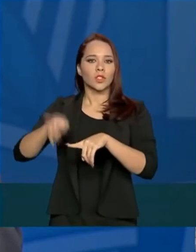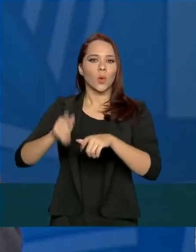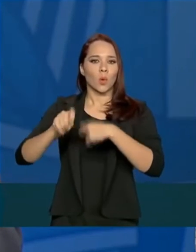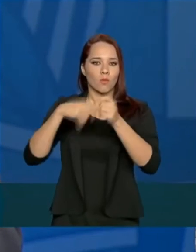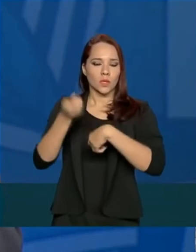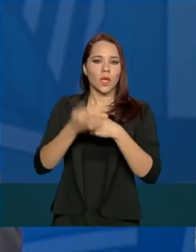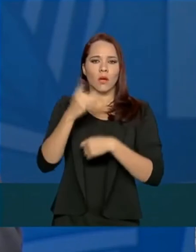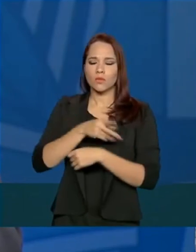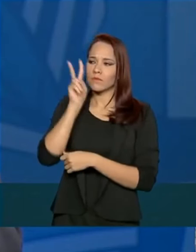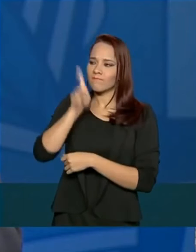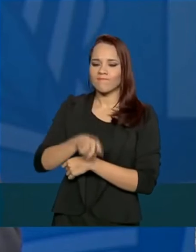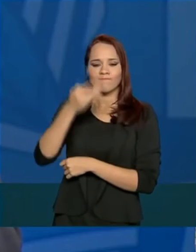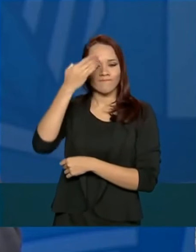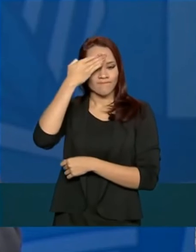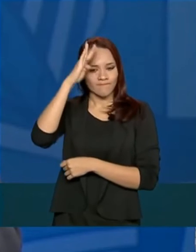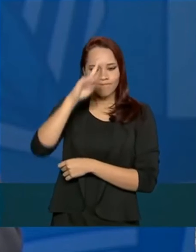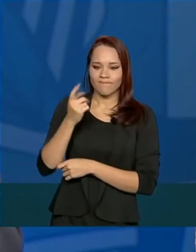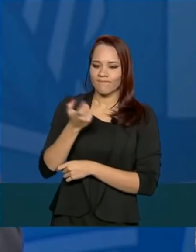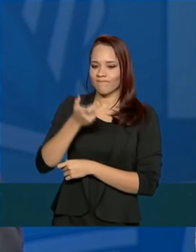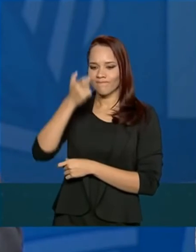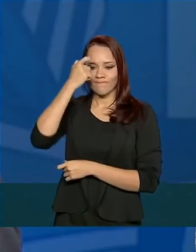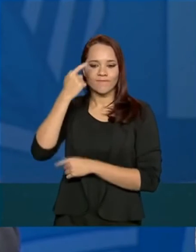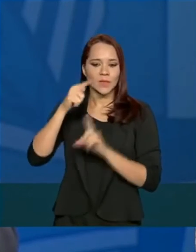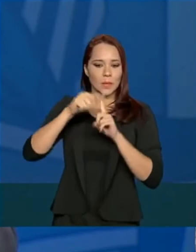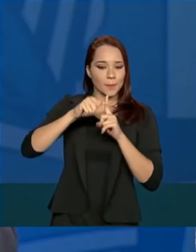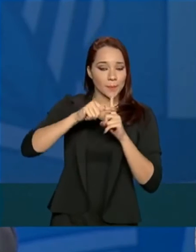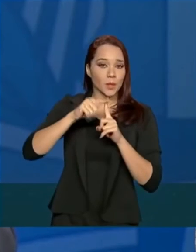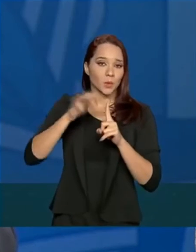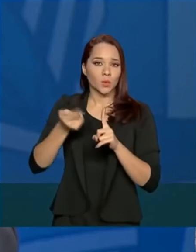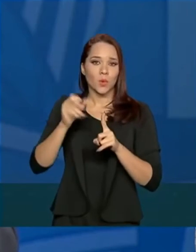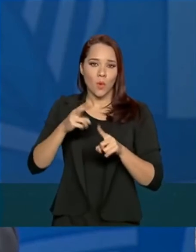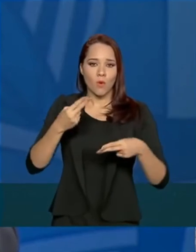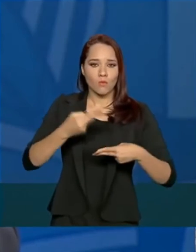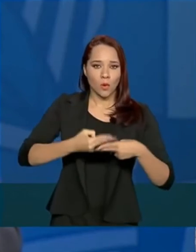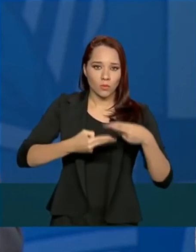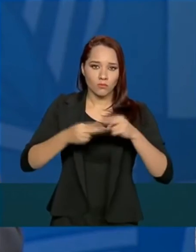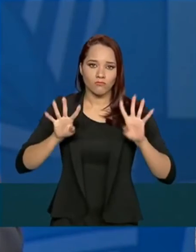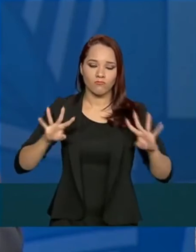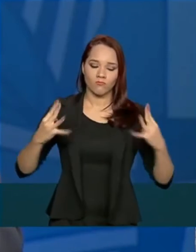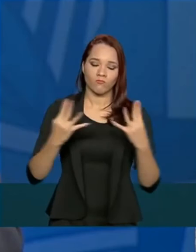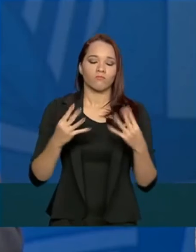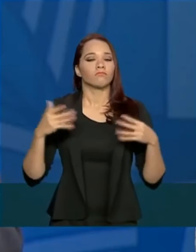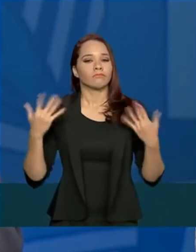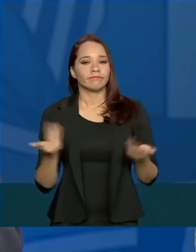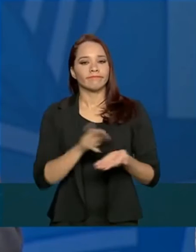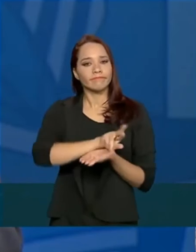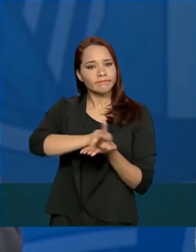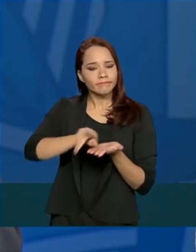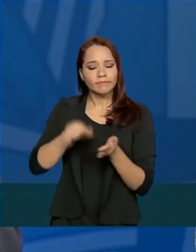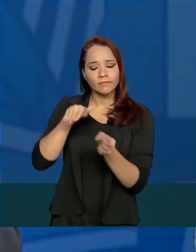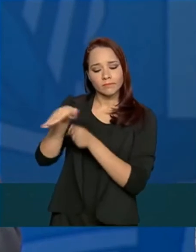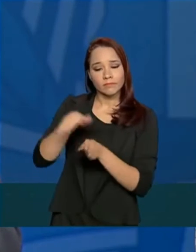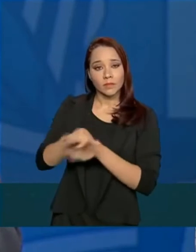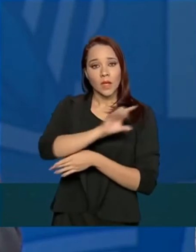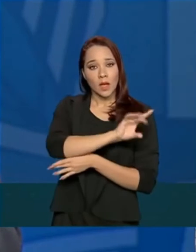comerciais, seja de trabalho, seja até de um condomínio. Então são várias medidas que nós estamos orientando e que cada gestor,